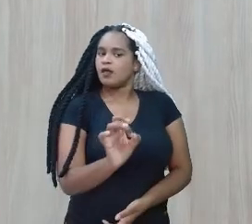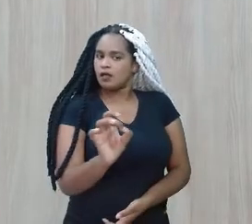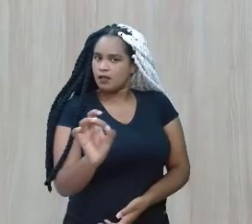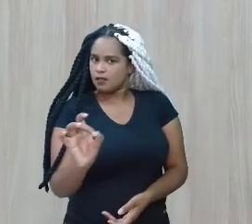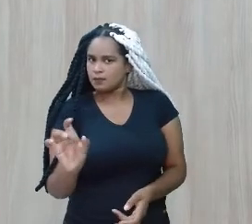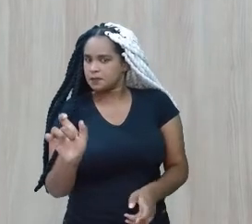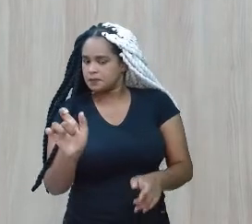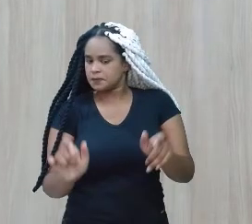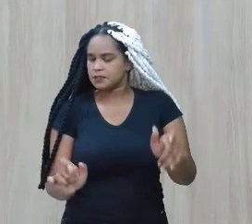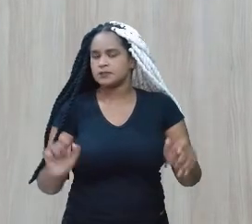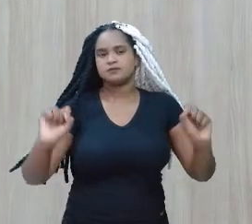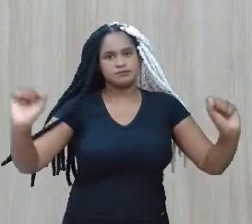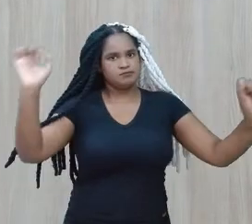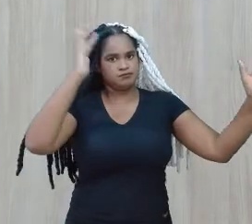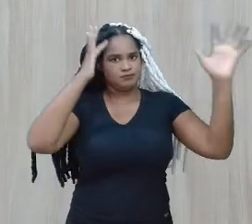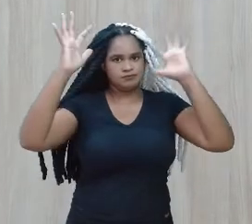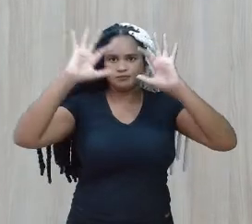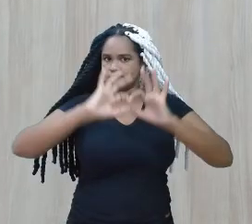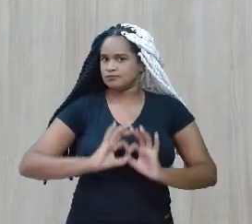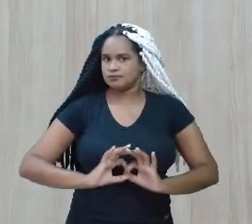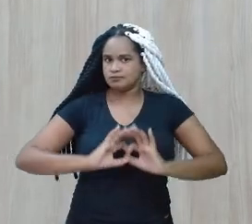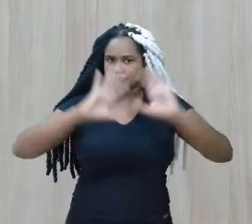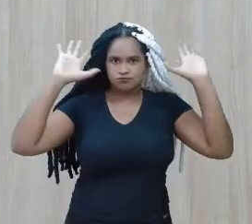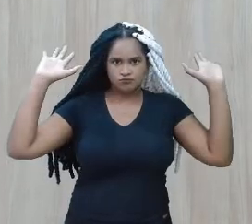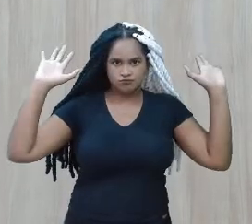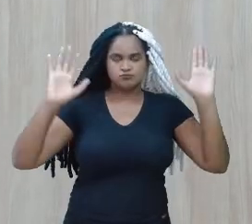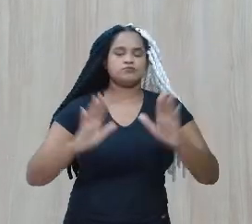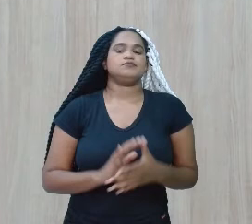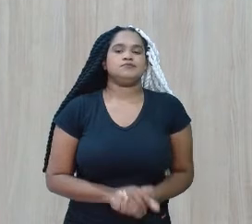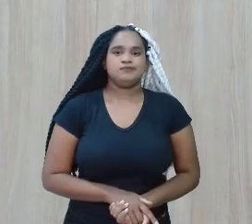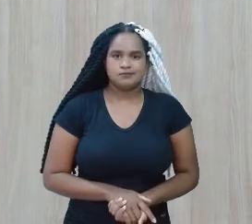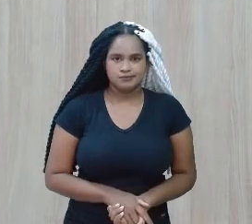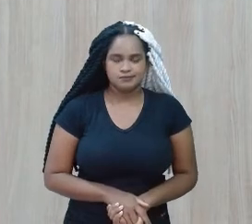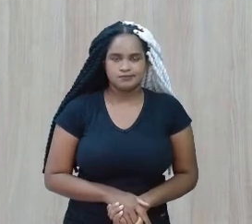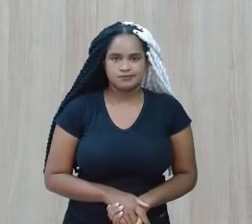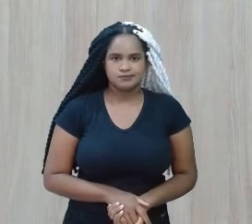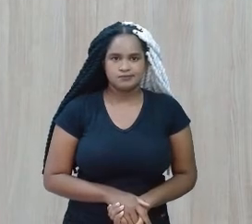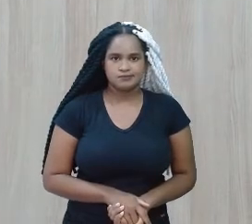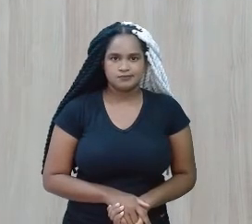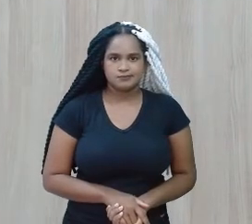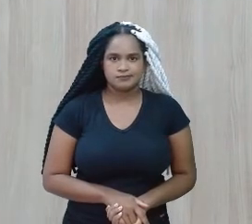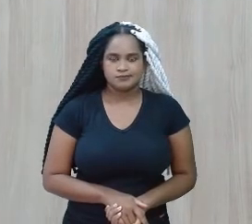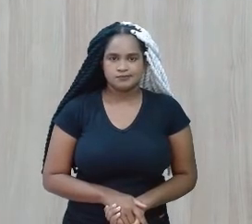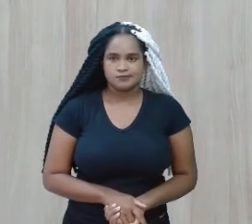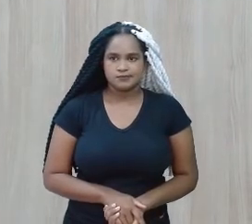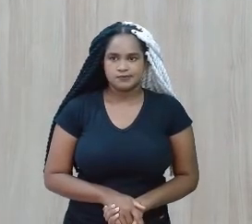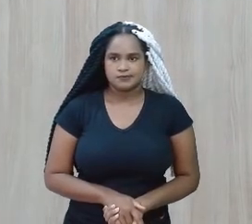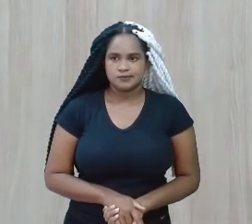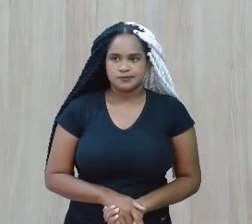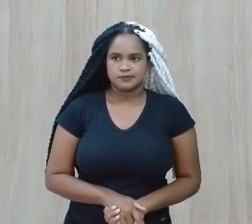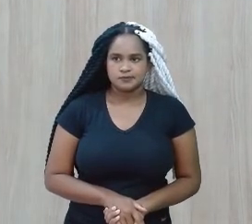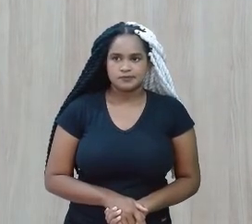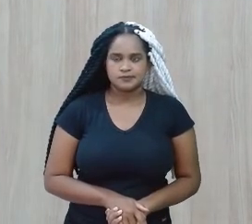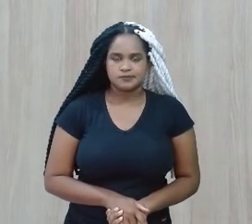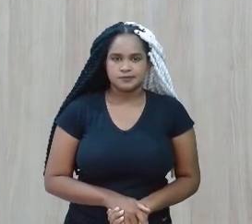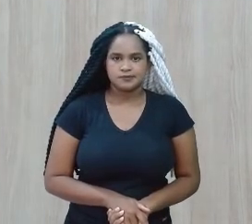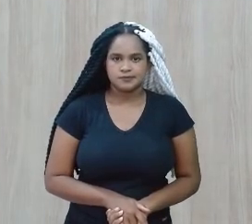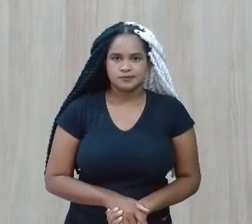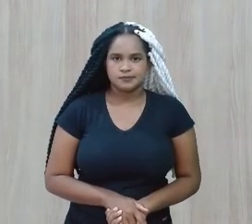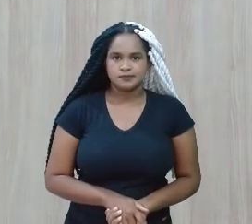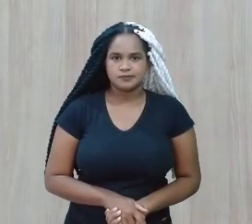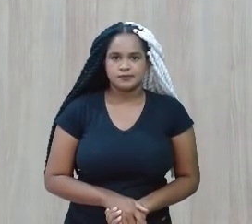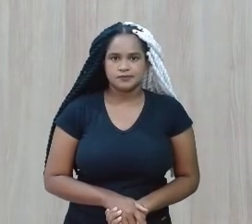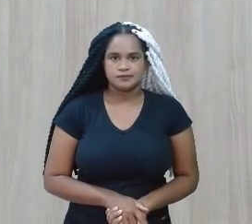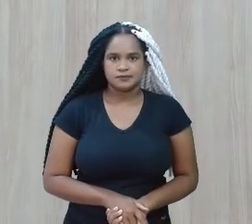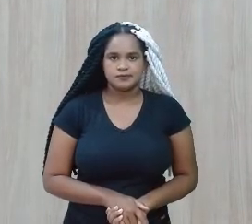para pensar no que quiser, não é? E aí há um fato onde nós vemos aqui, não é,